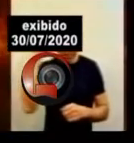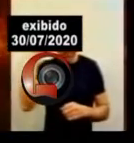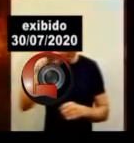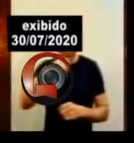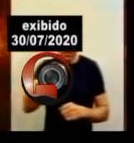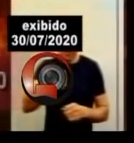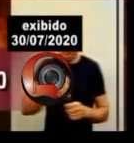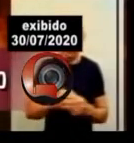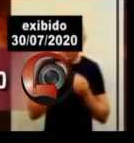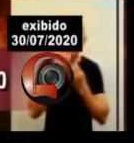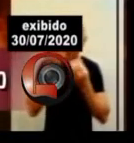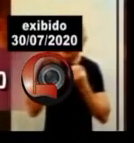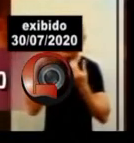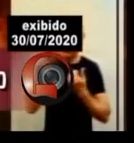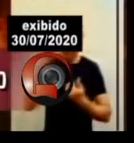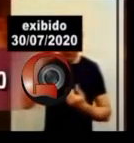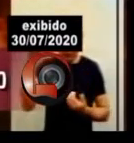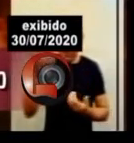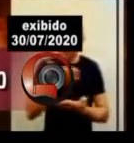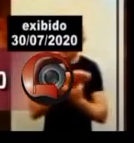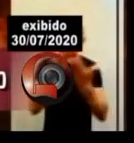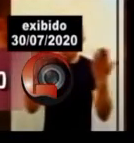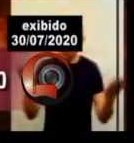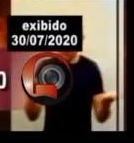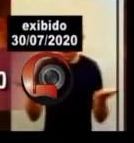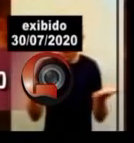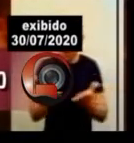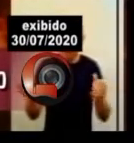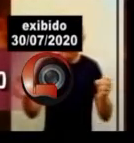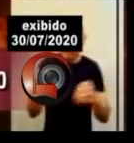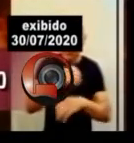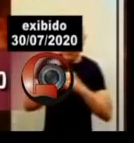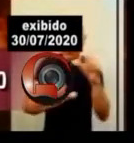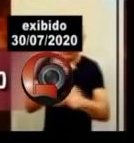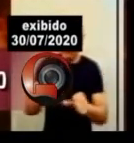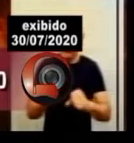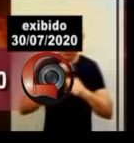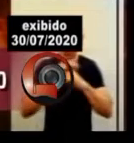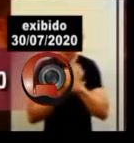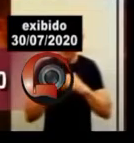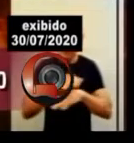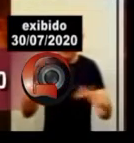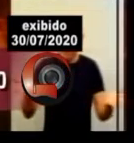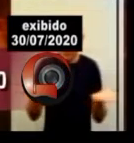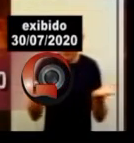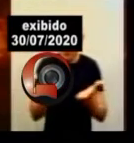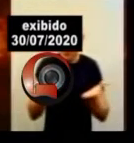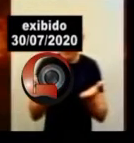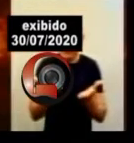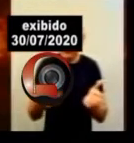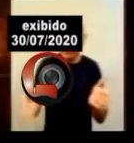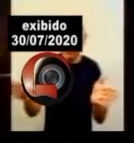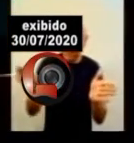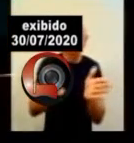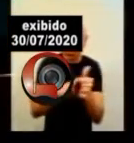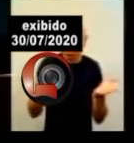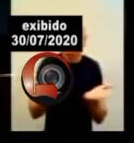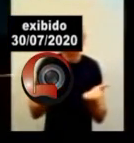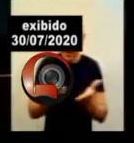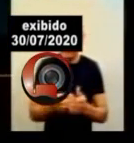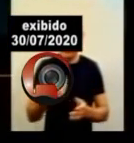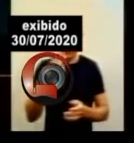todos. Então vamos à atualização dos casos do coronavírus aqui no município. Então até o momento, nós temos